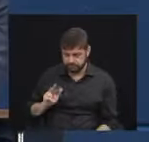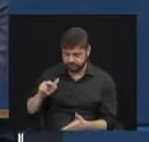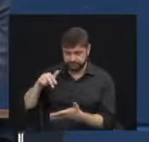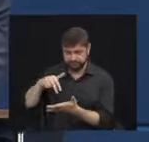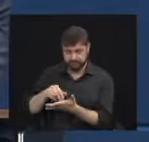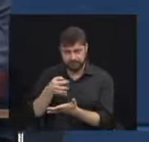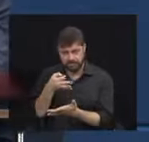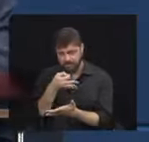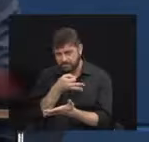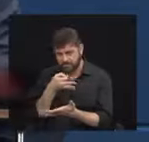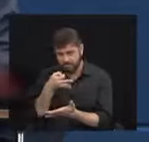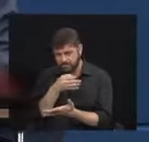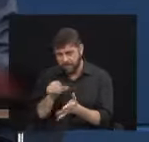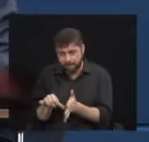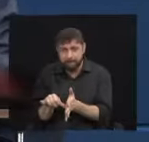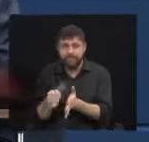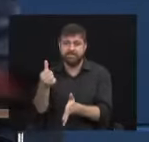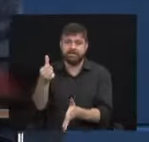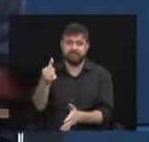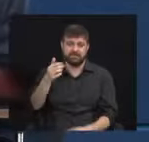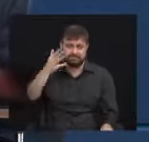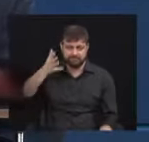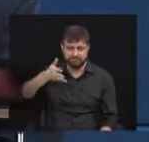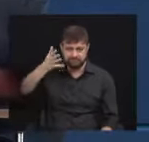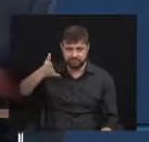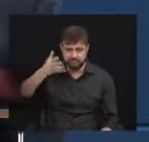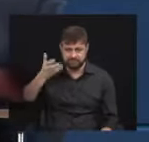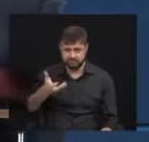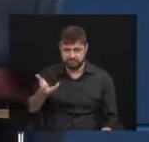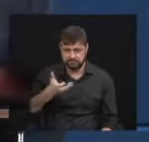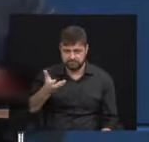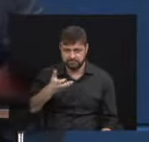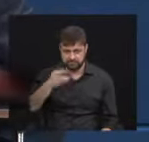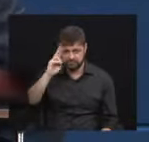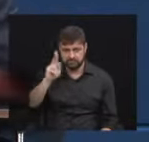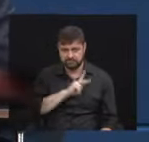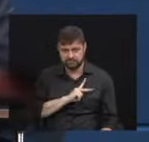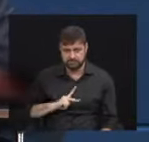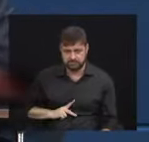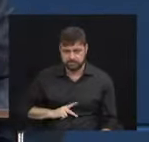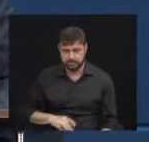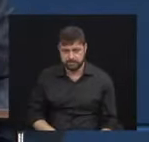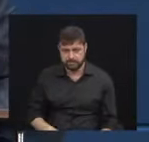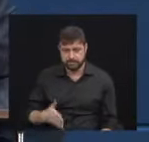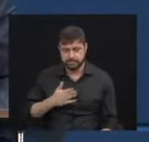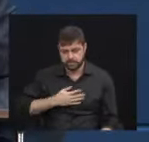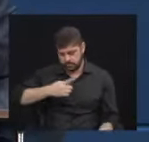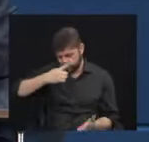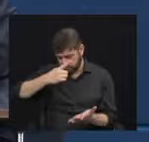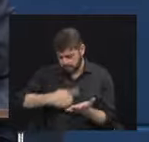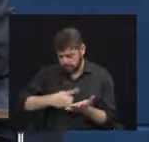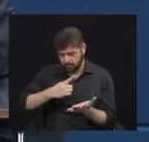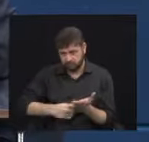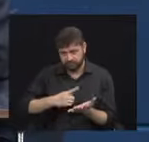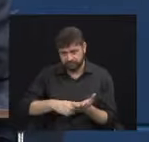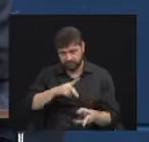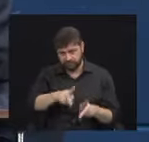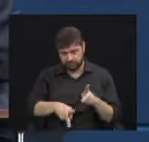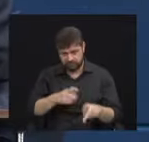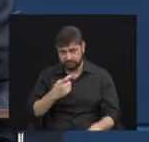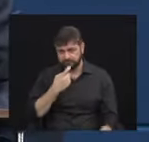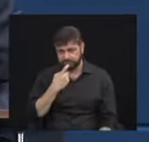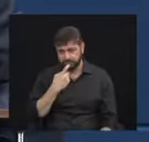na tribuna pela primeira vez para reiterar, senhor presidente, o meu compromisso com a população de